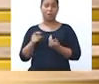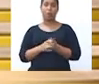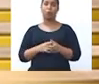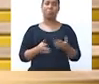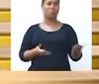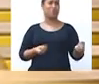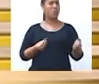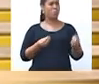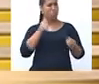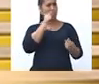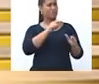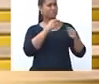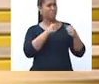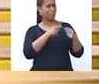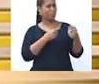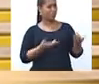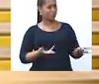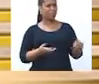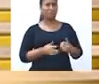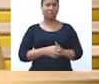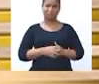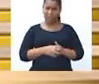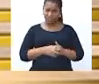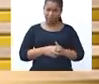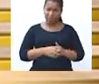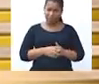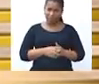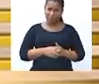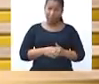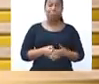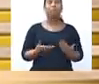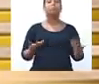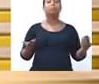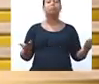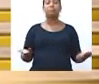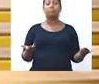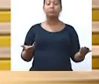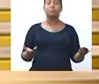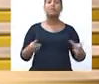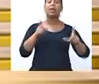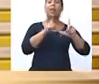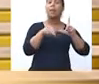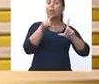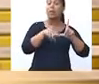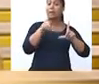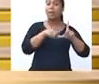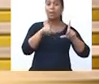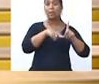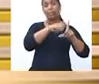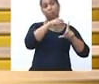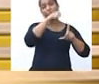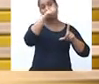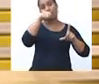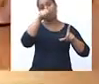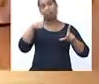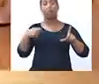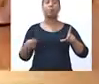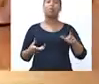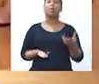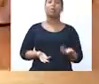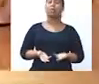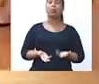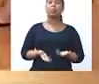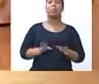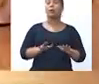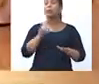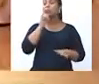aqui é letra de menina, né? Uhum. Quer dizer, peraí, a letra, né? Para quem fala da biologia, me desculpem a